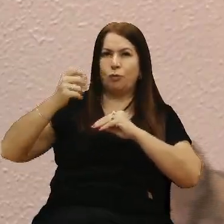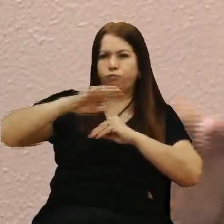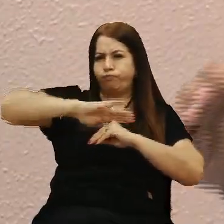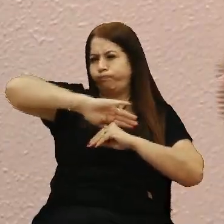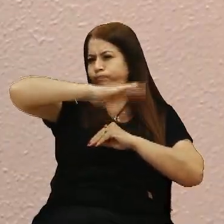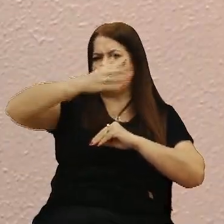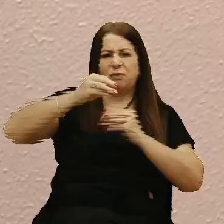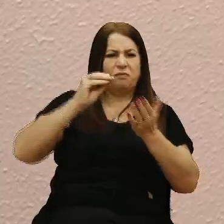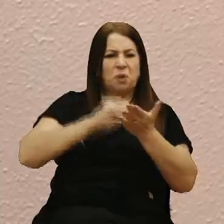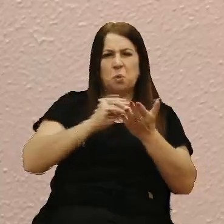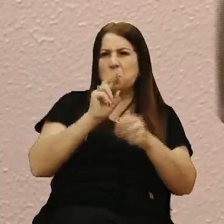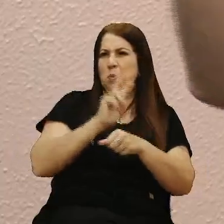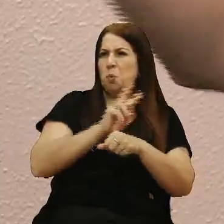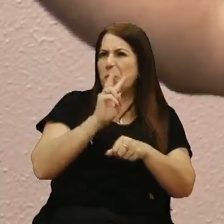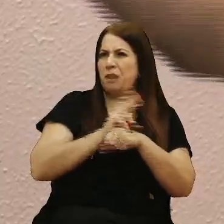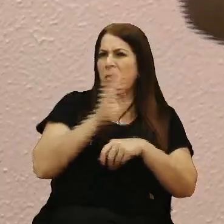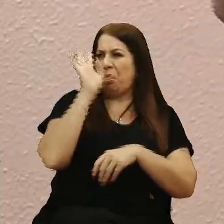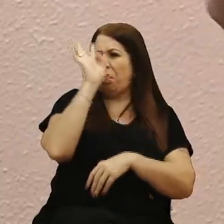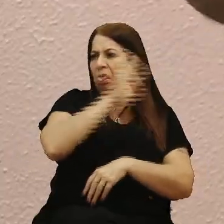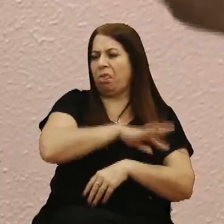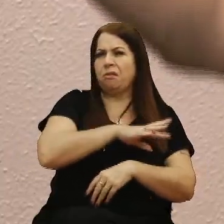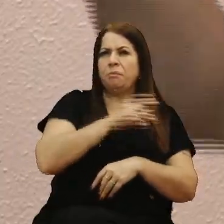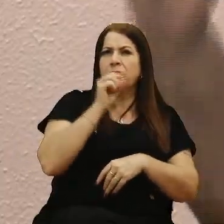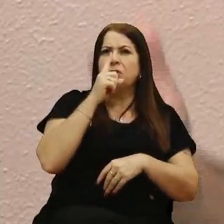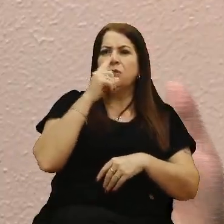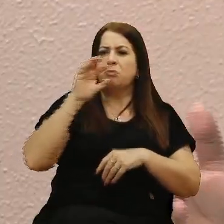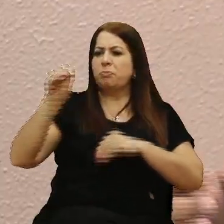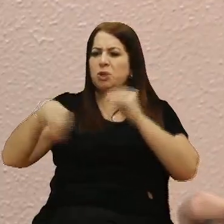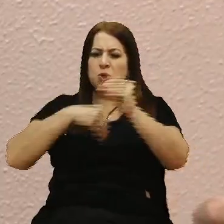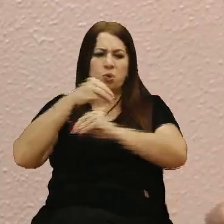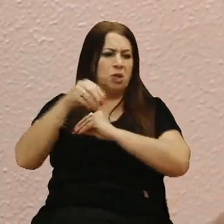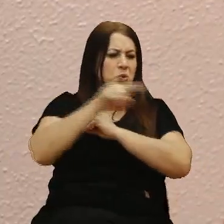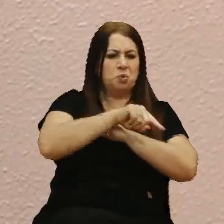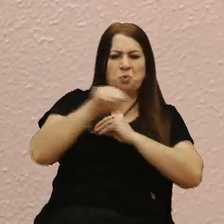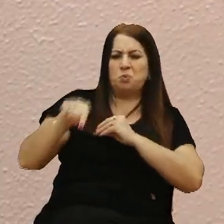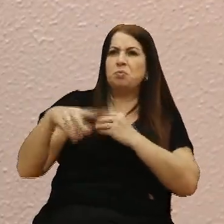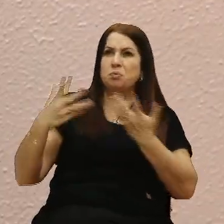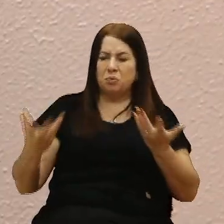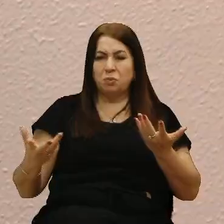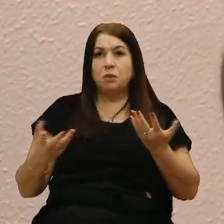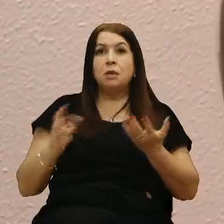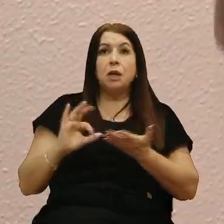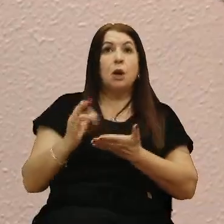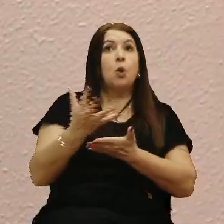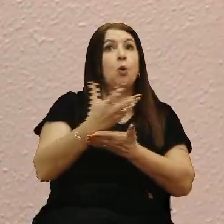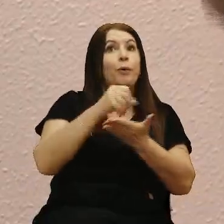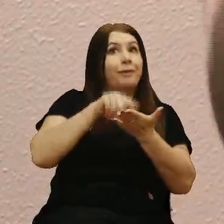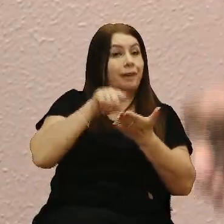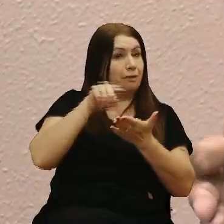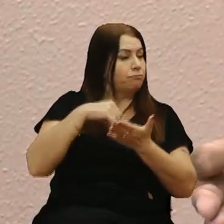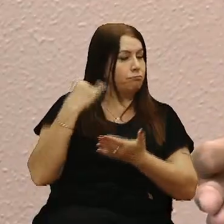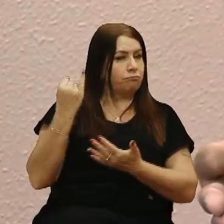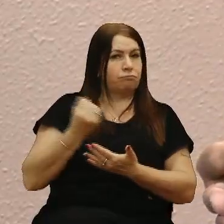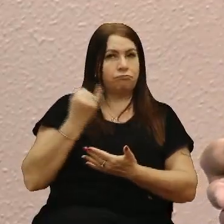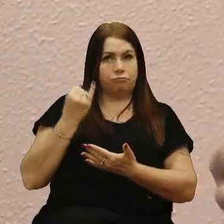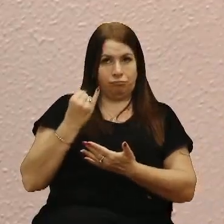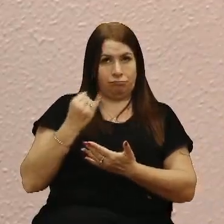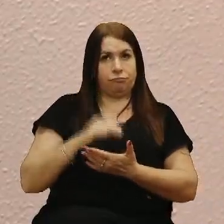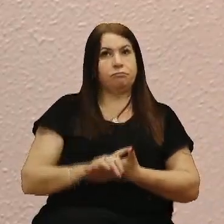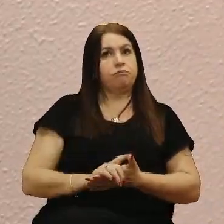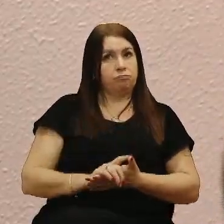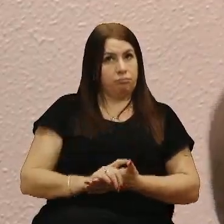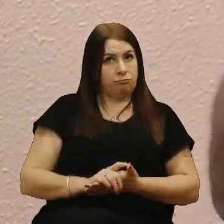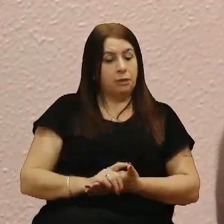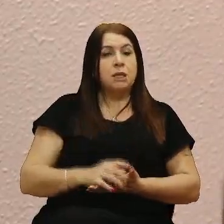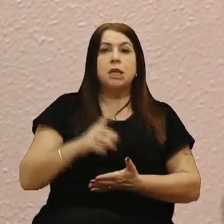absolutamente descuidados, com as pessoas colocando orgânico no seletivo e vice-versa. Então, a Codeca é essencial. E